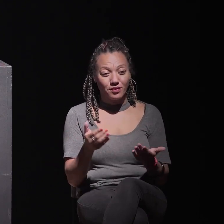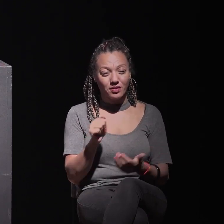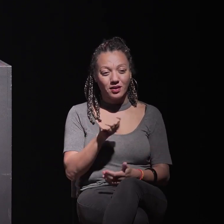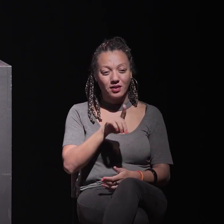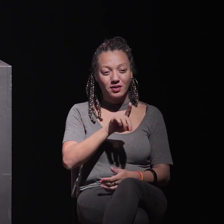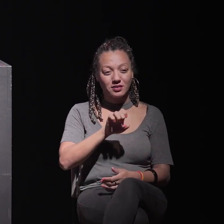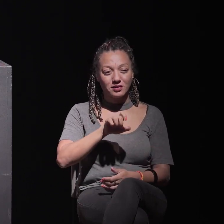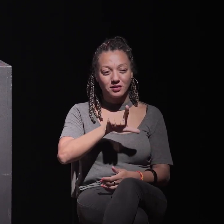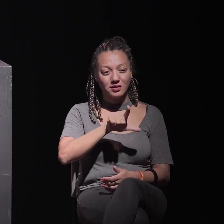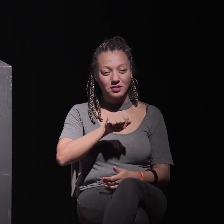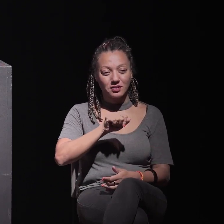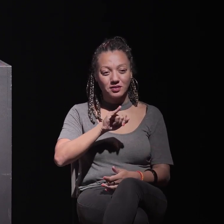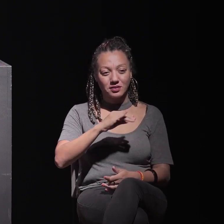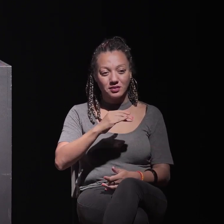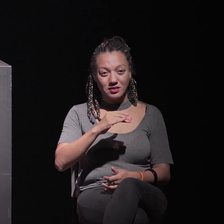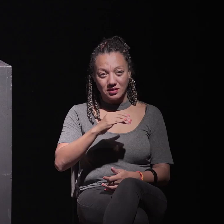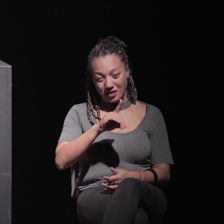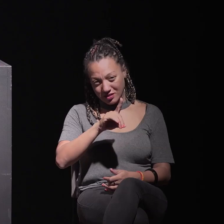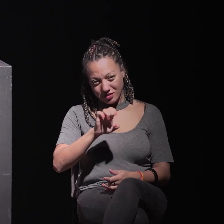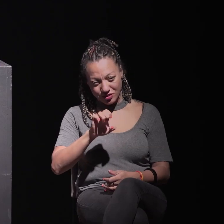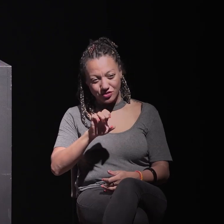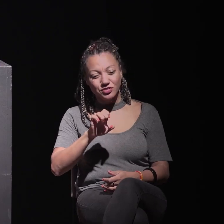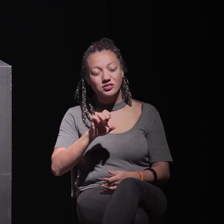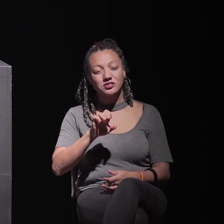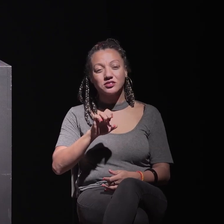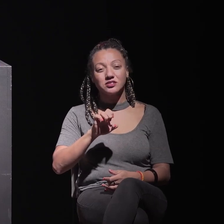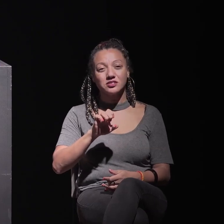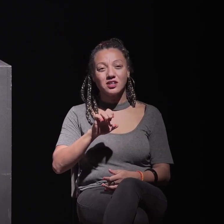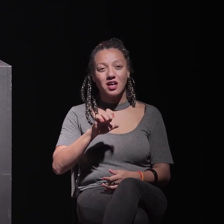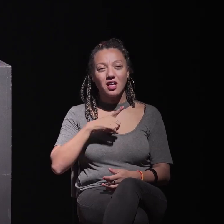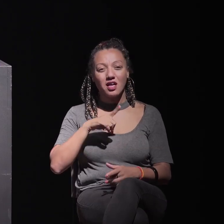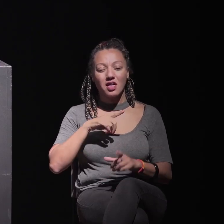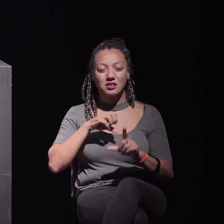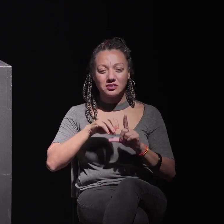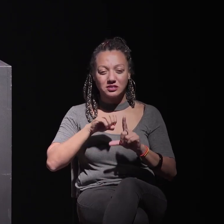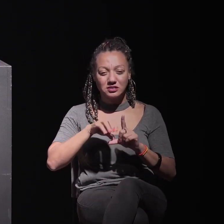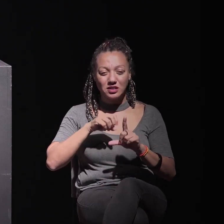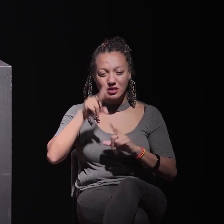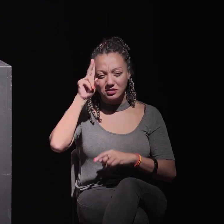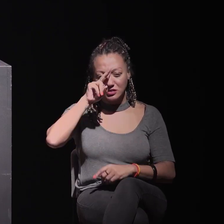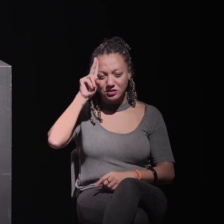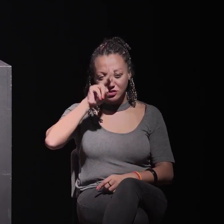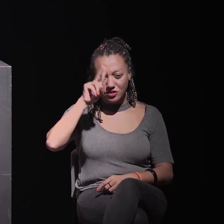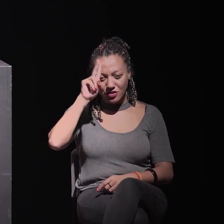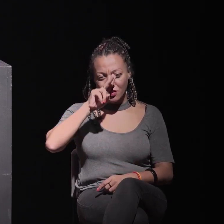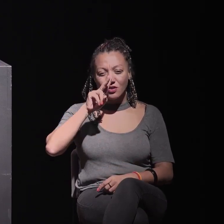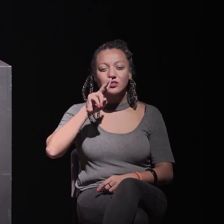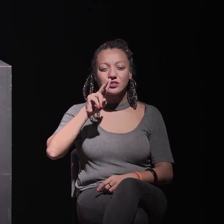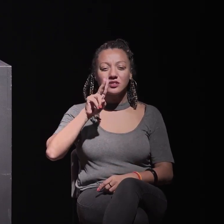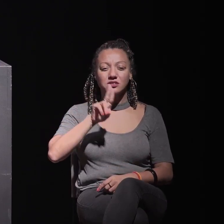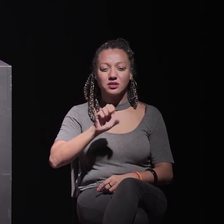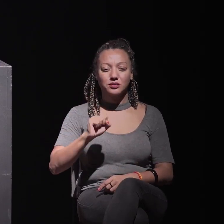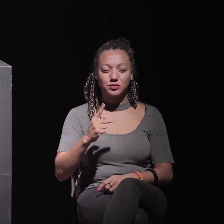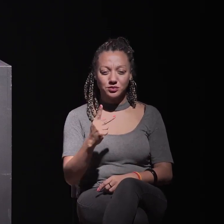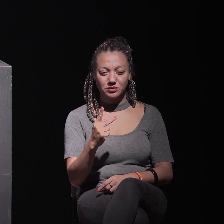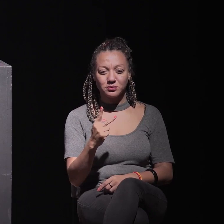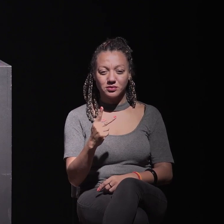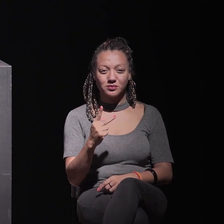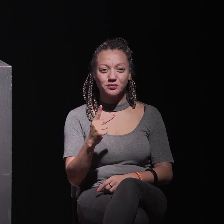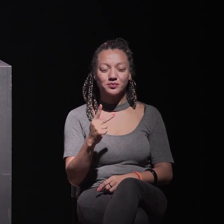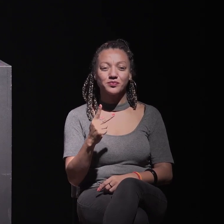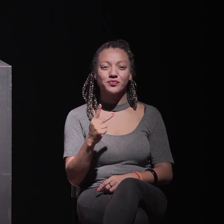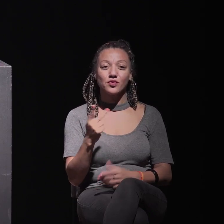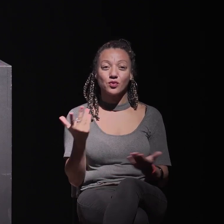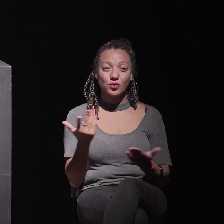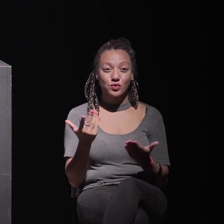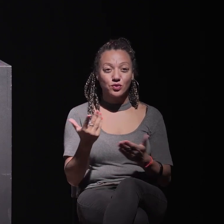de Estorvo Alencar da Silva, que é bacharela e licenciada em História pela Universidade Estadual Paulista. Atualmente